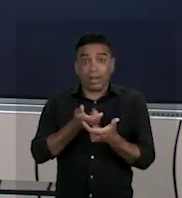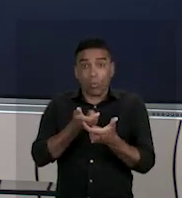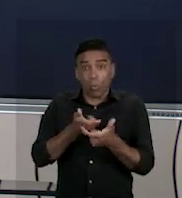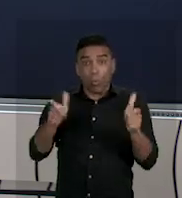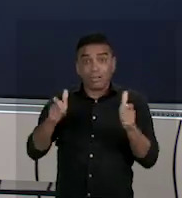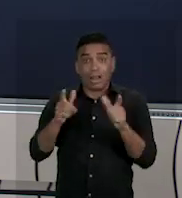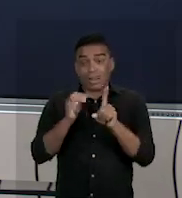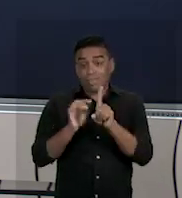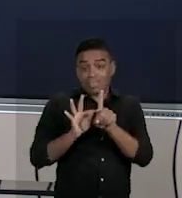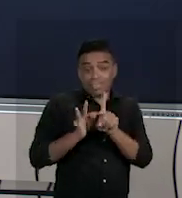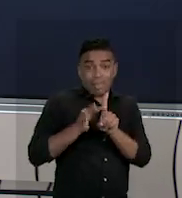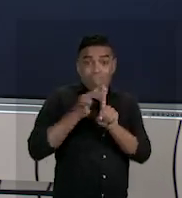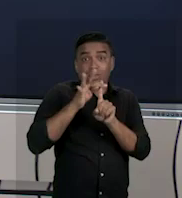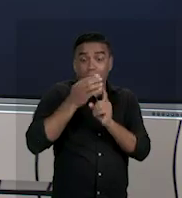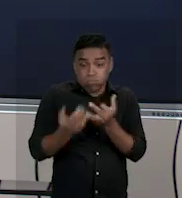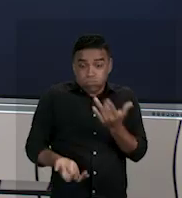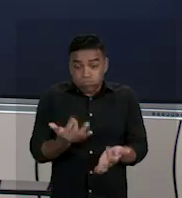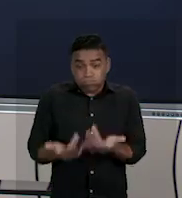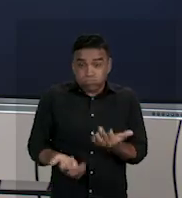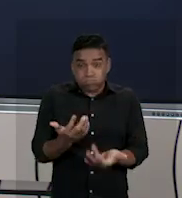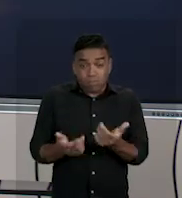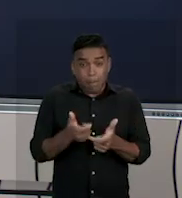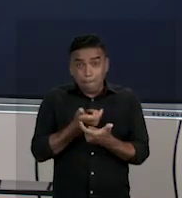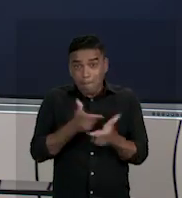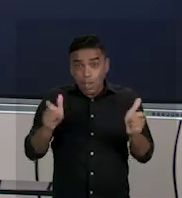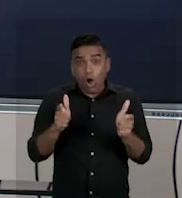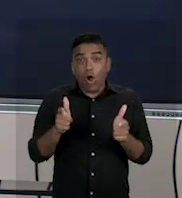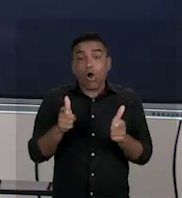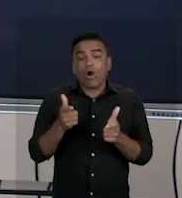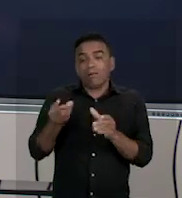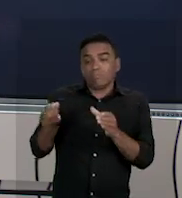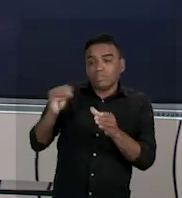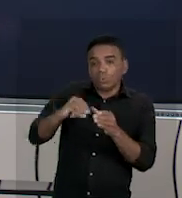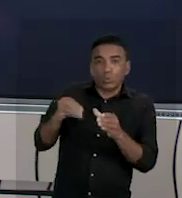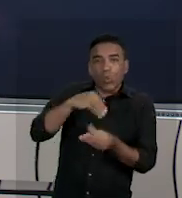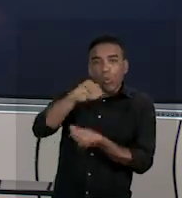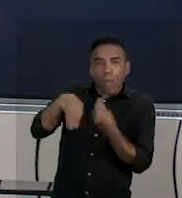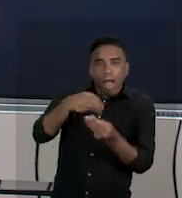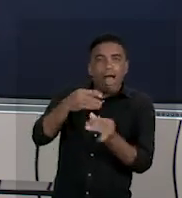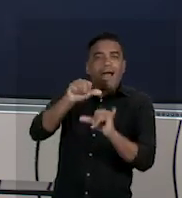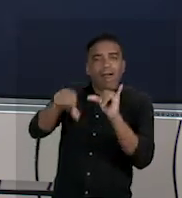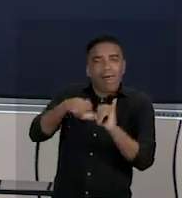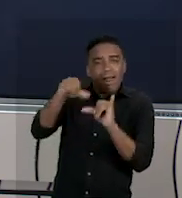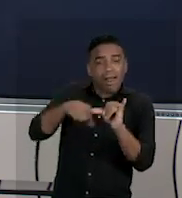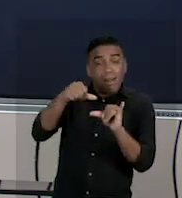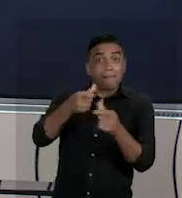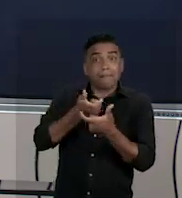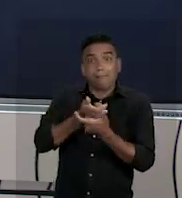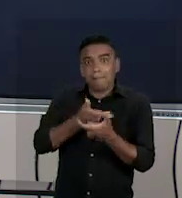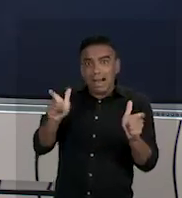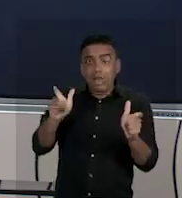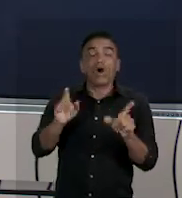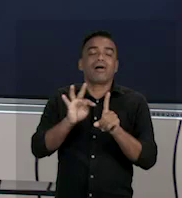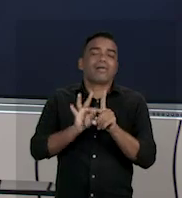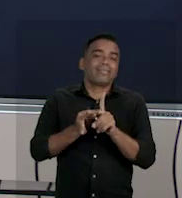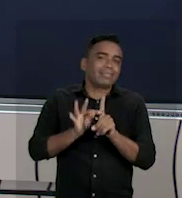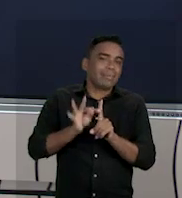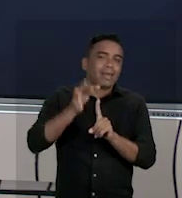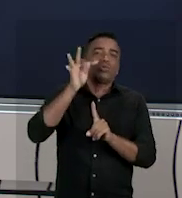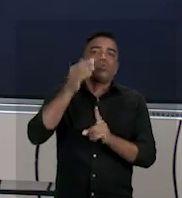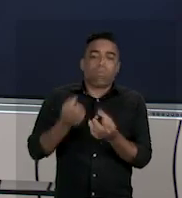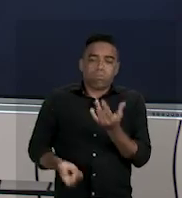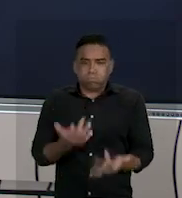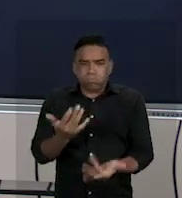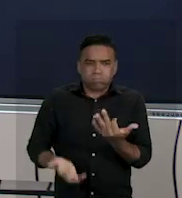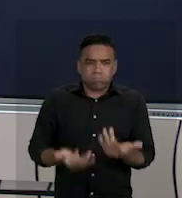da temperatura de ebulição. Então, quanto maior a quantidade de soluto que eu coloco ali dentro, maior a minha temperatura de